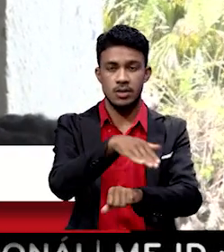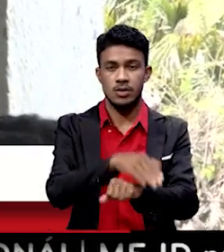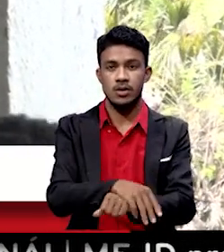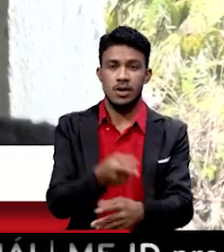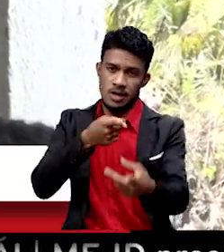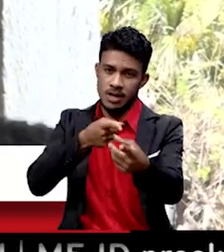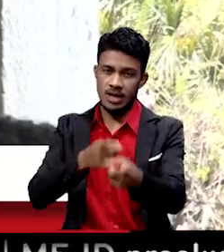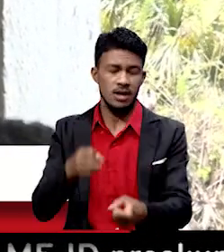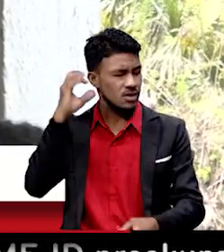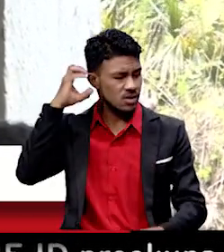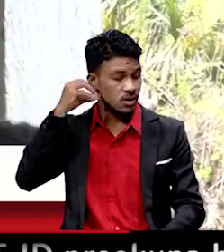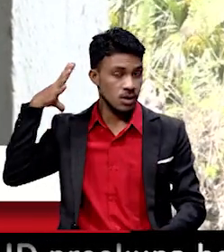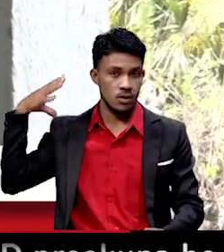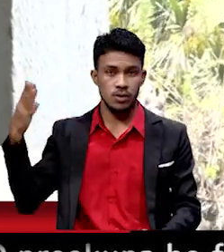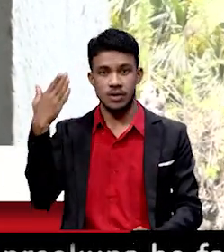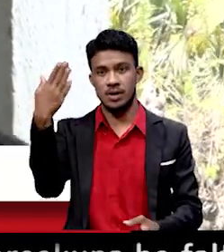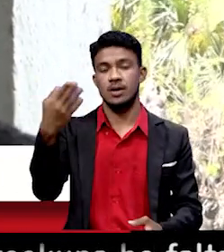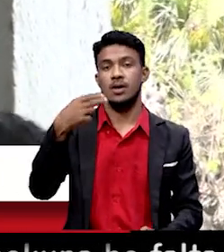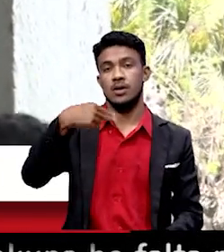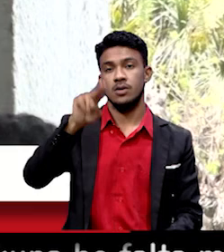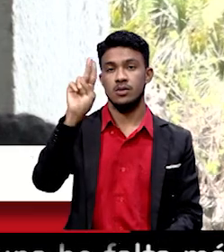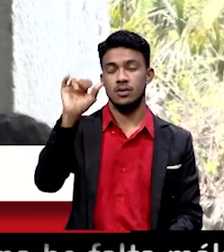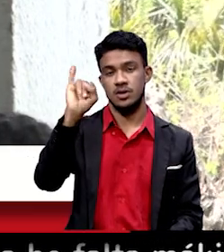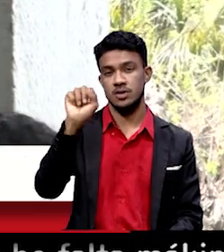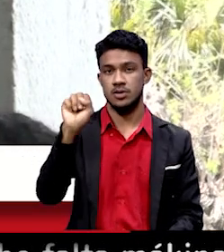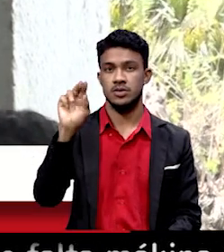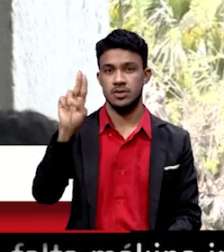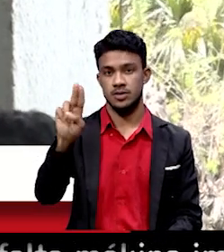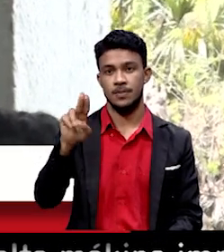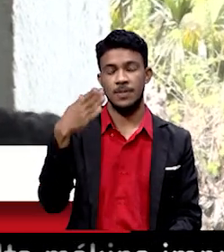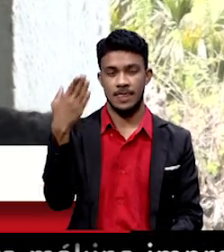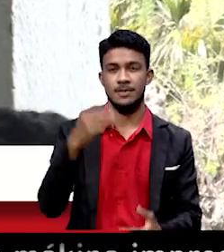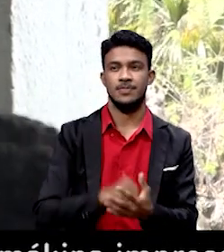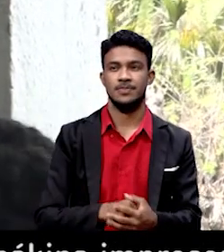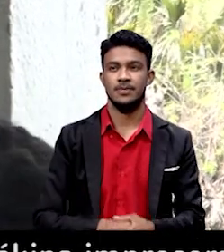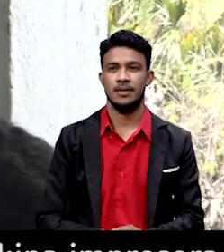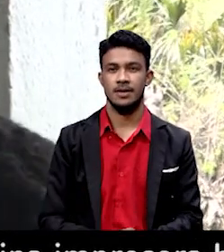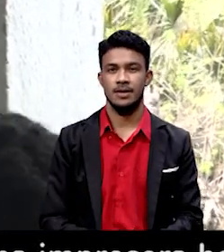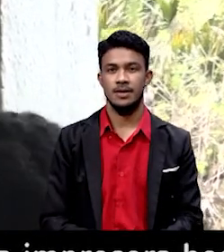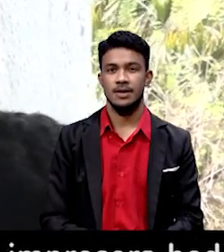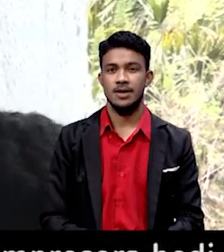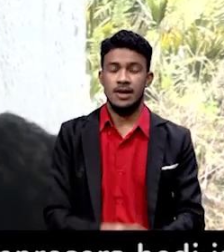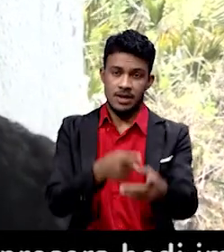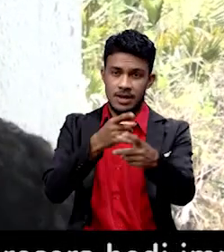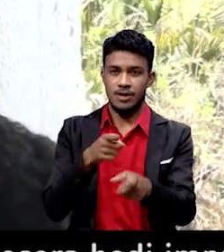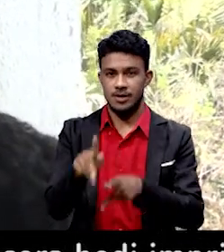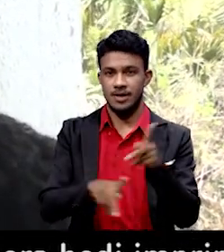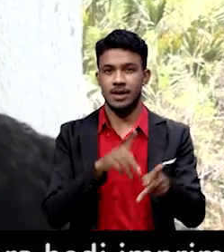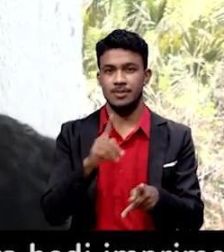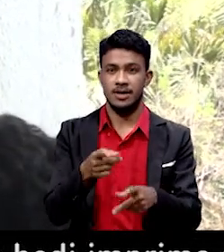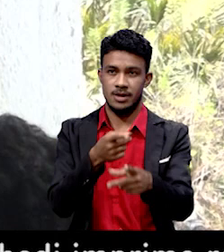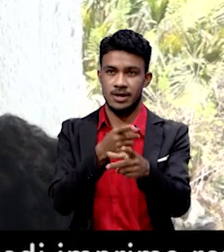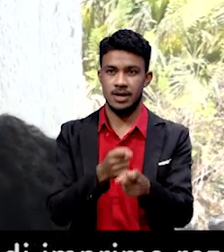taruto ya, ada gisu, 26, 27. Isso assim, esse tiro não vai fazer tiro. Ah, não vai